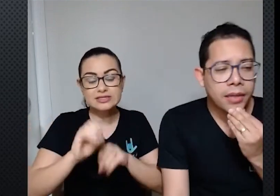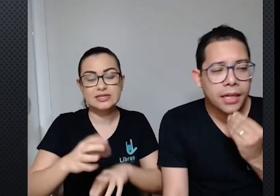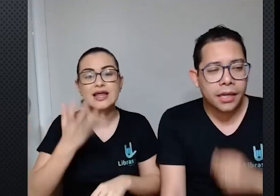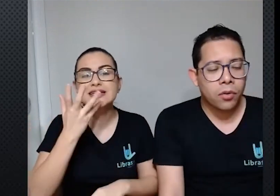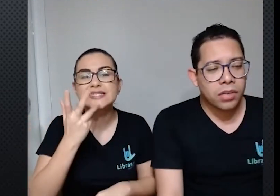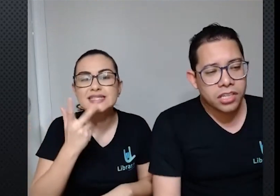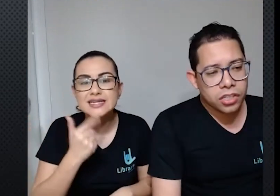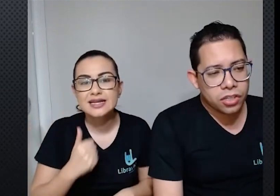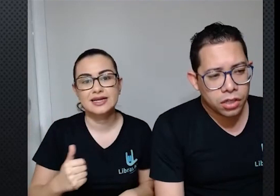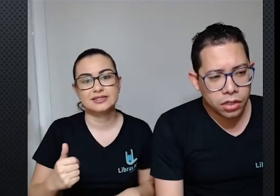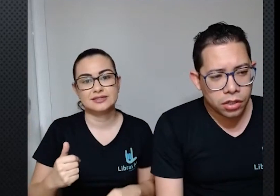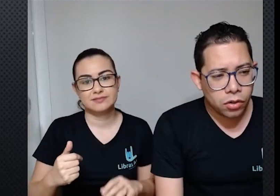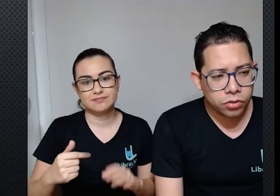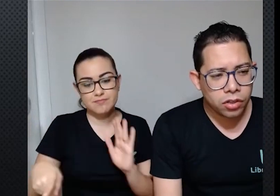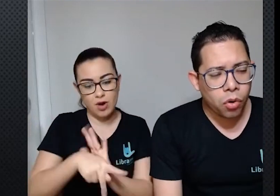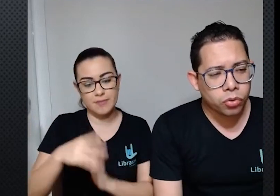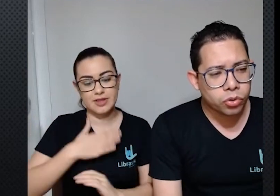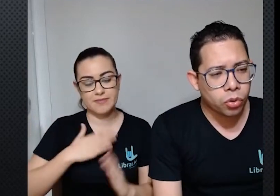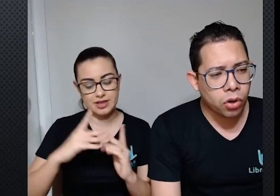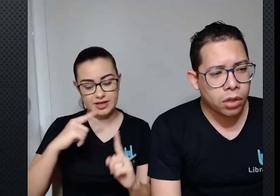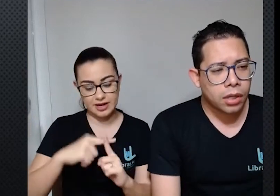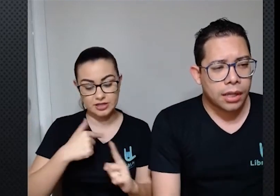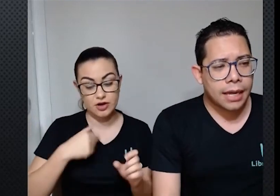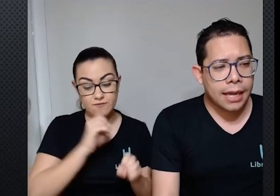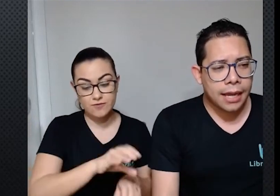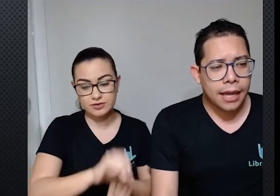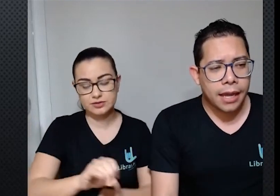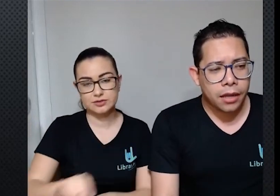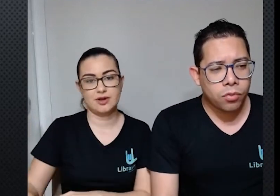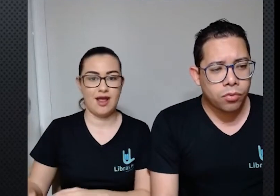se eu não me engano, é um que a gente se encontrou